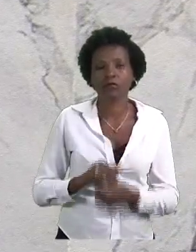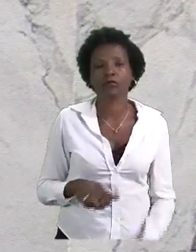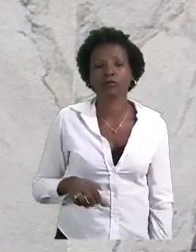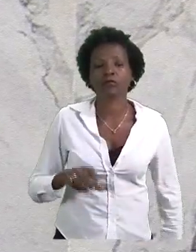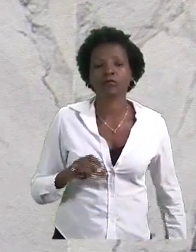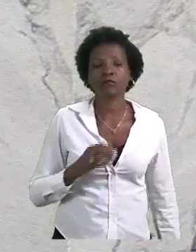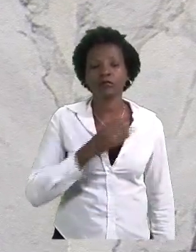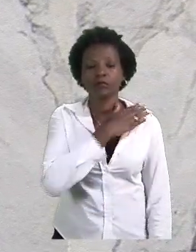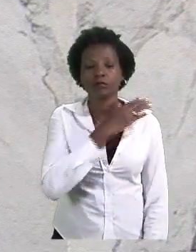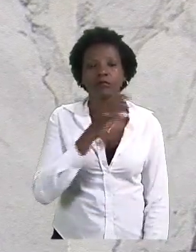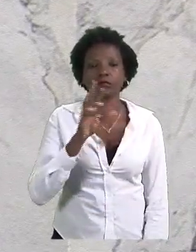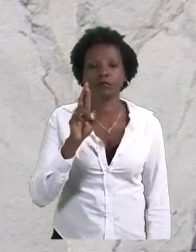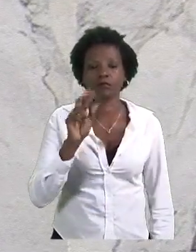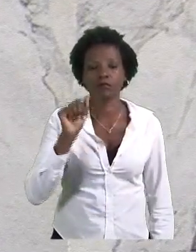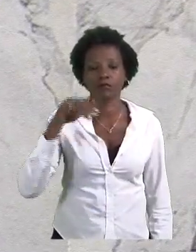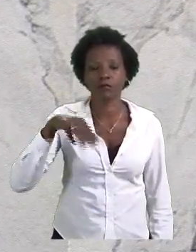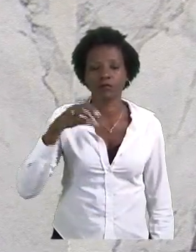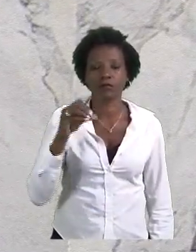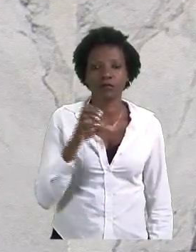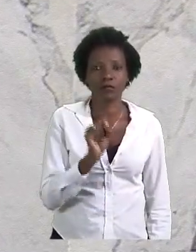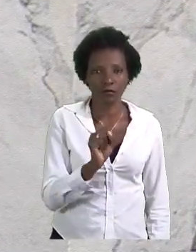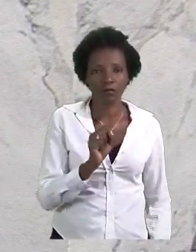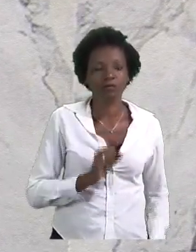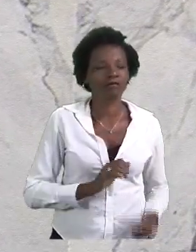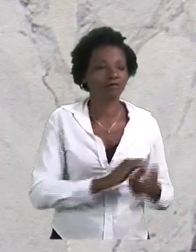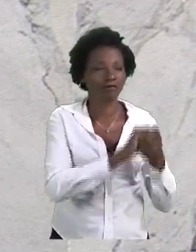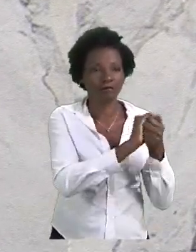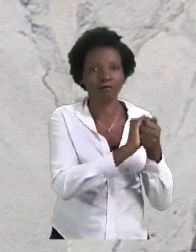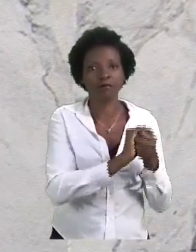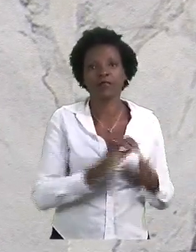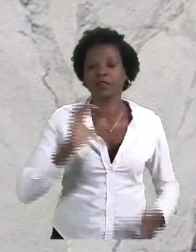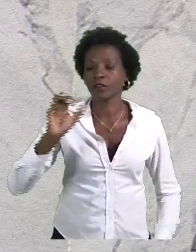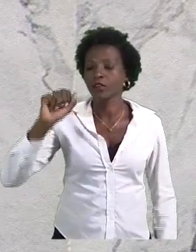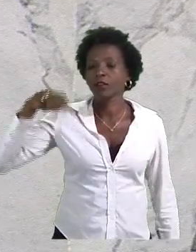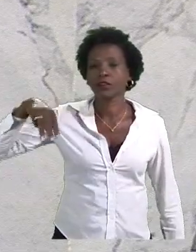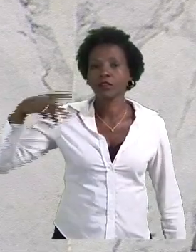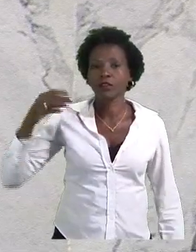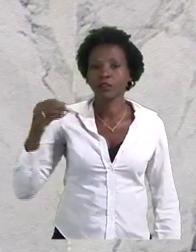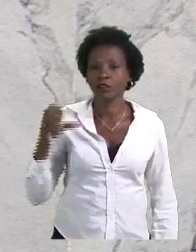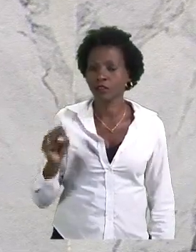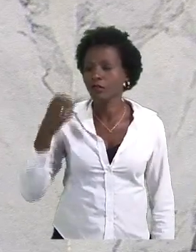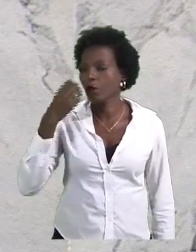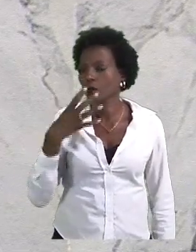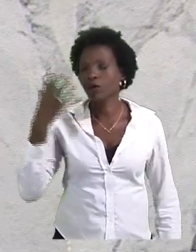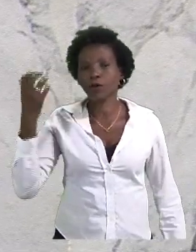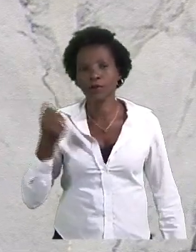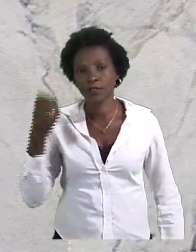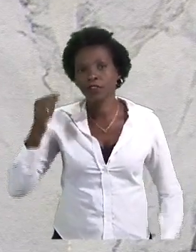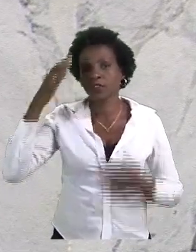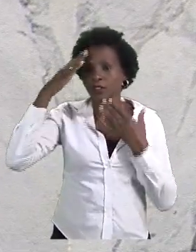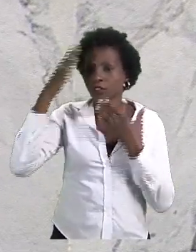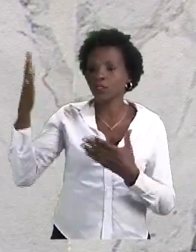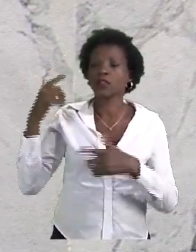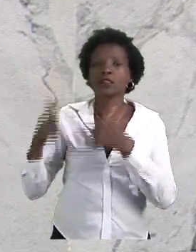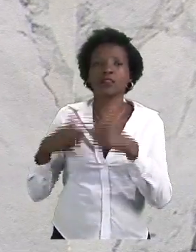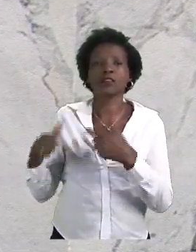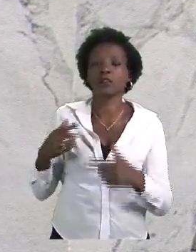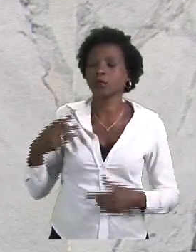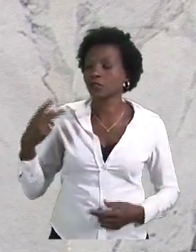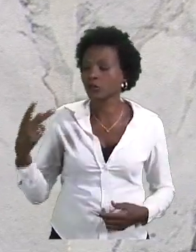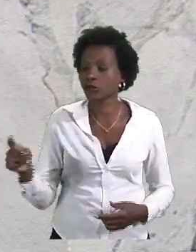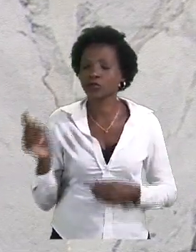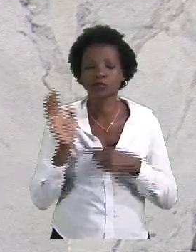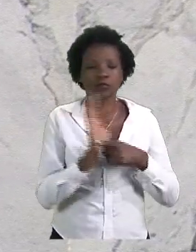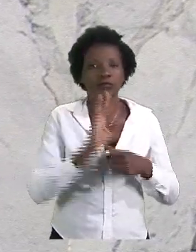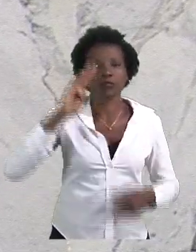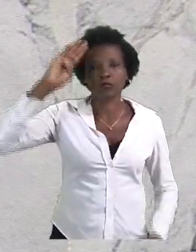general Ramos, e desejar ao general Campos uma boa aposentadoria e agradecer por tudo que ele fez, não só pelo Exército, mas